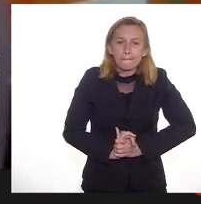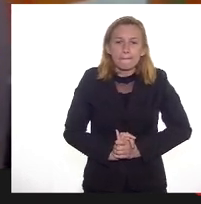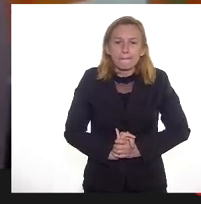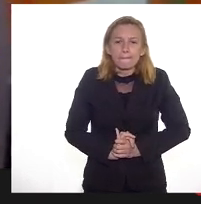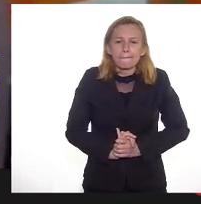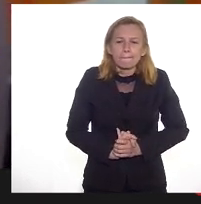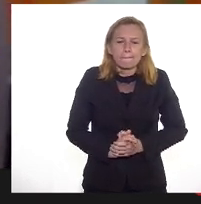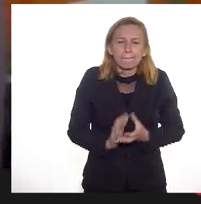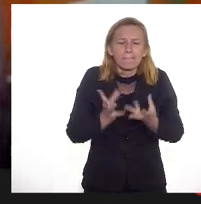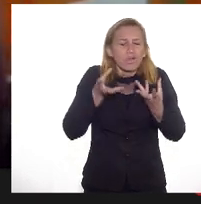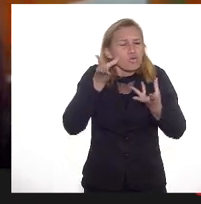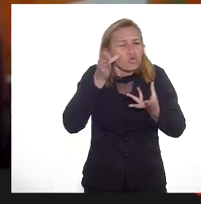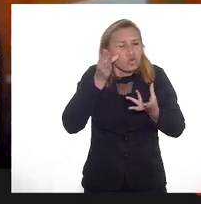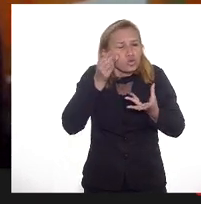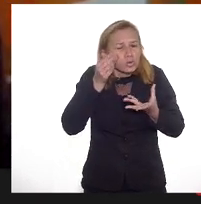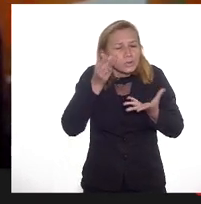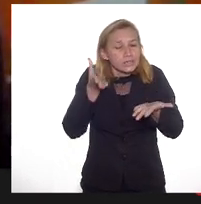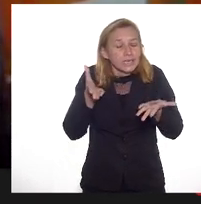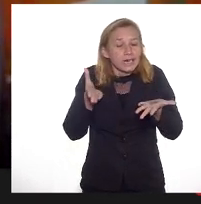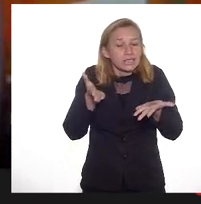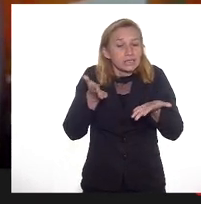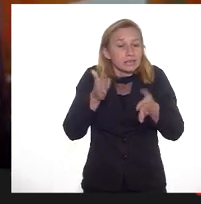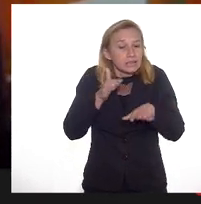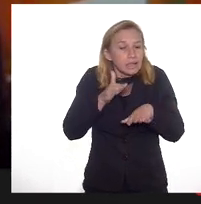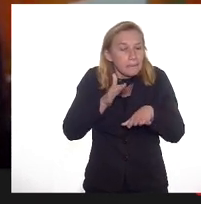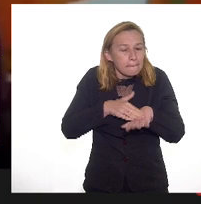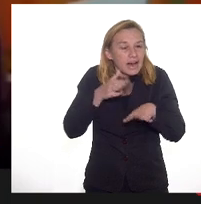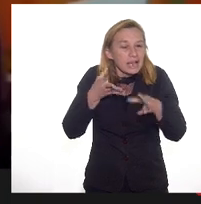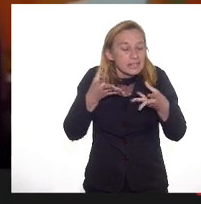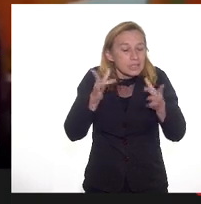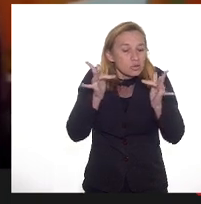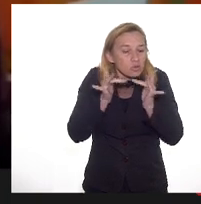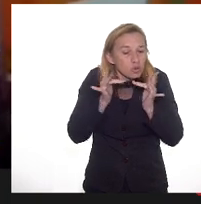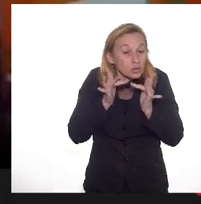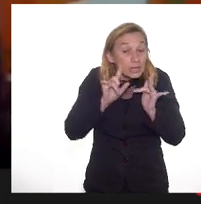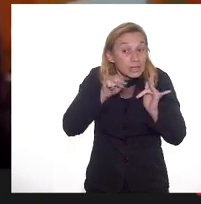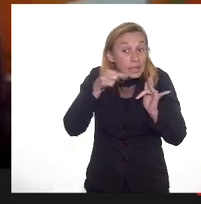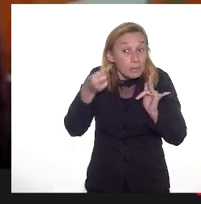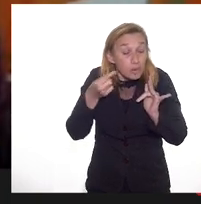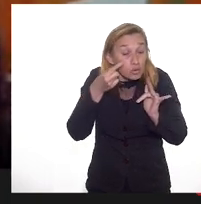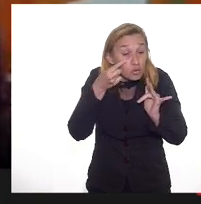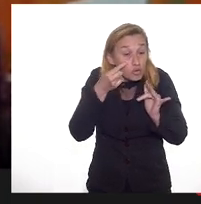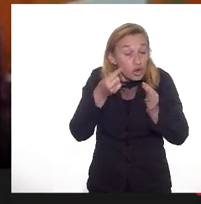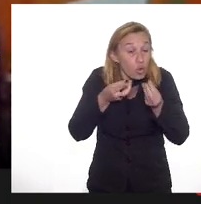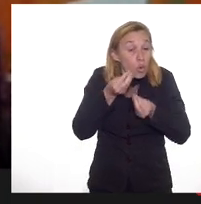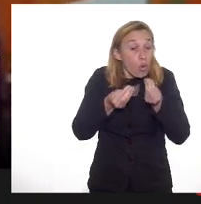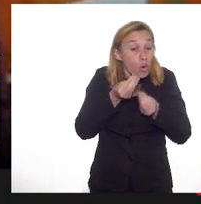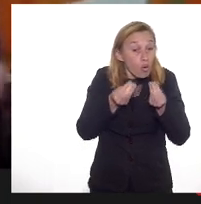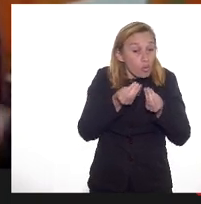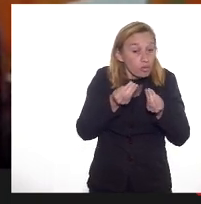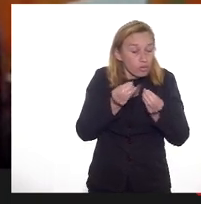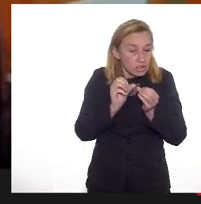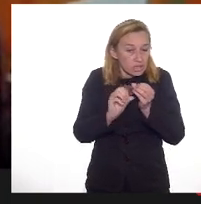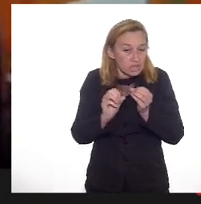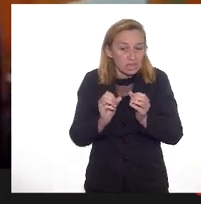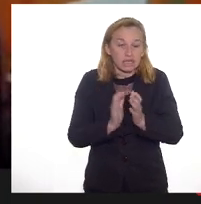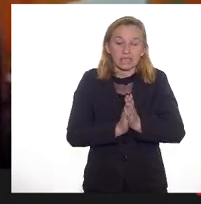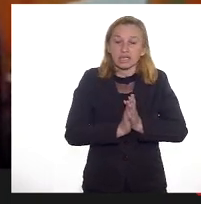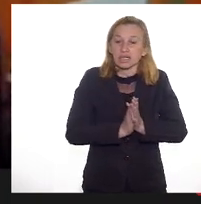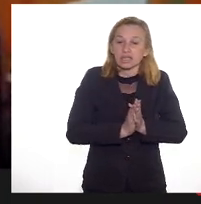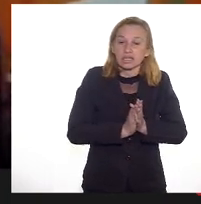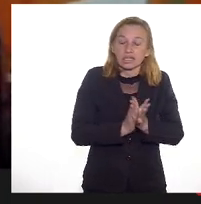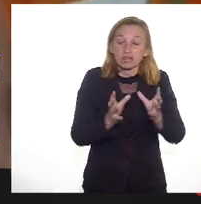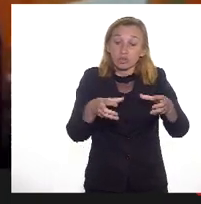Eu fiquei com muita curiosidade de ter mais contato, depois eu vou ver aqui como é que isso pode ser feito, se através